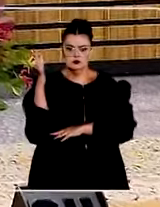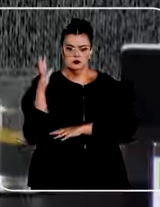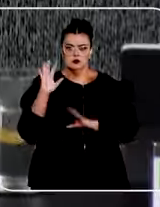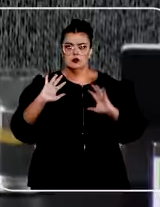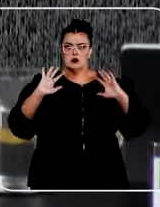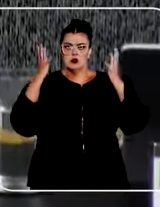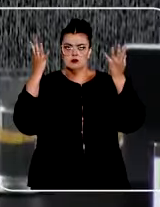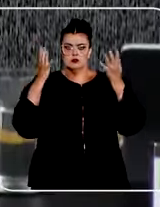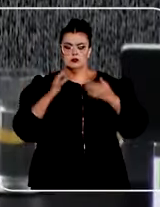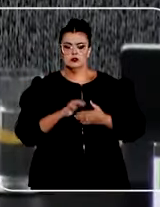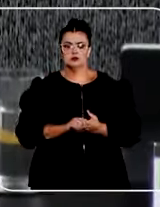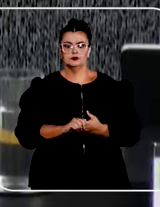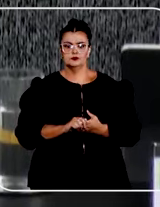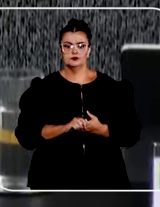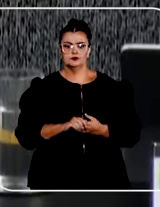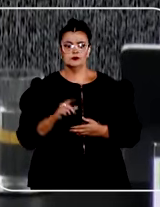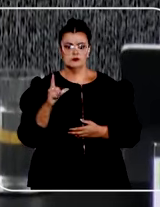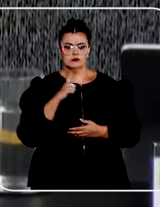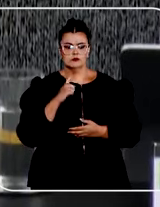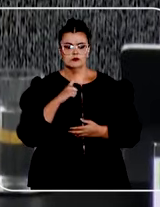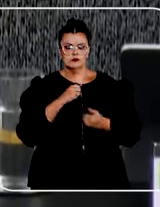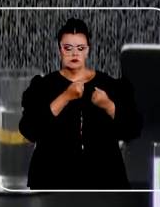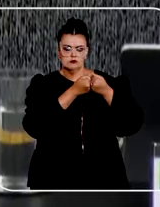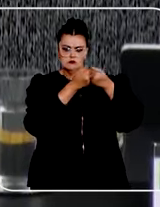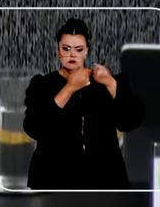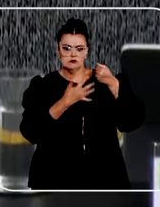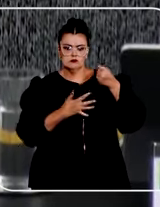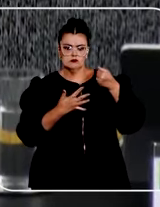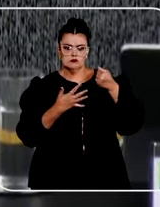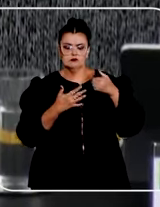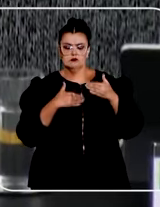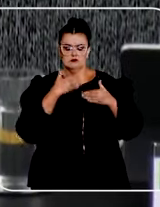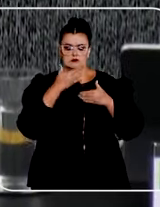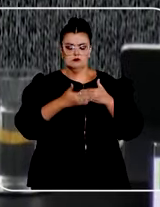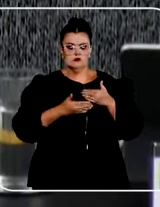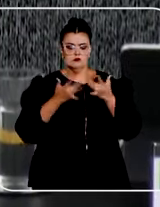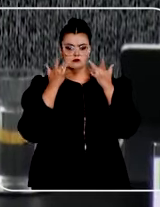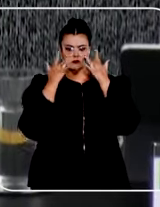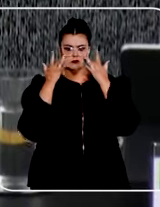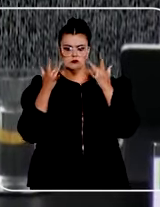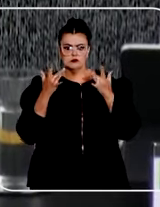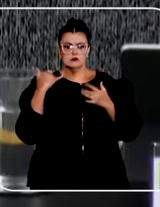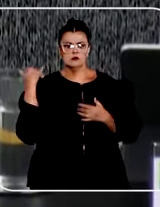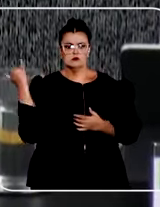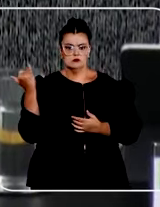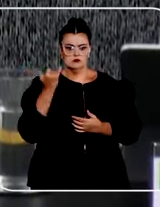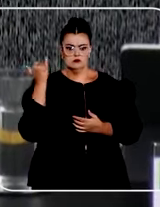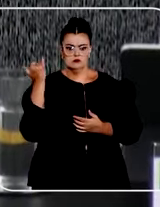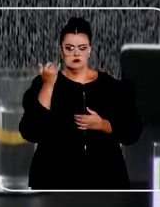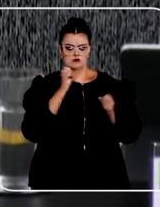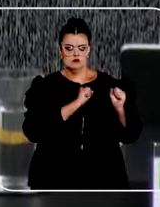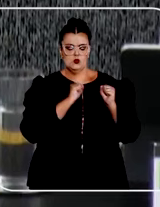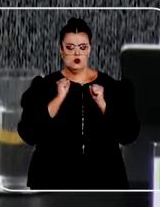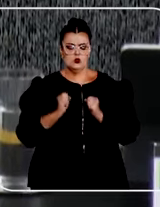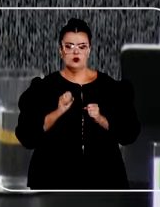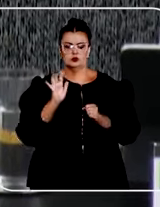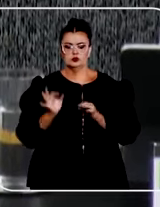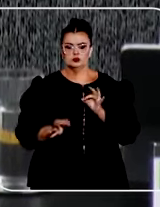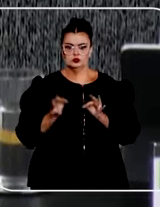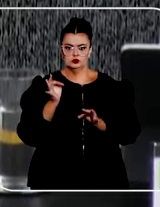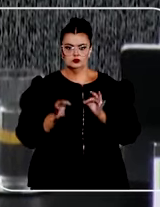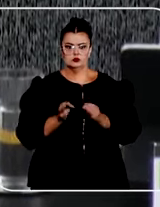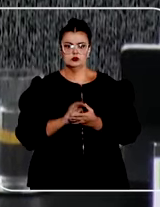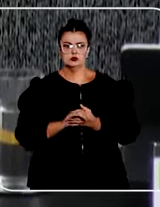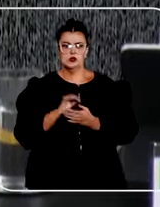clima o panorama que se descortina diante de nós revela o papel fundamental do Poder Judiciário na